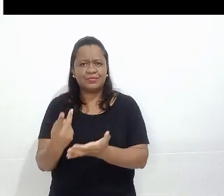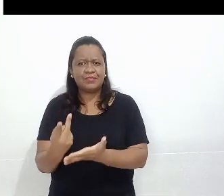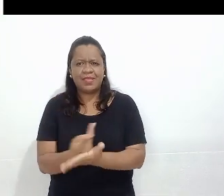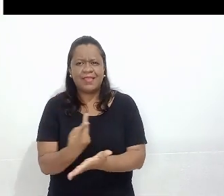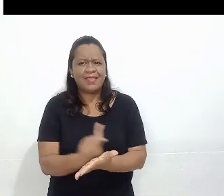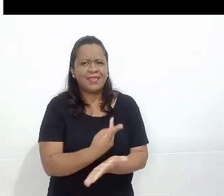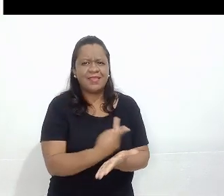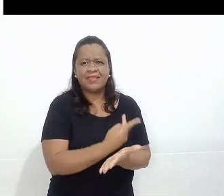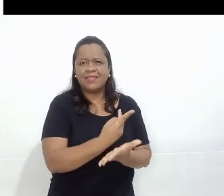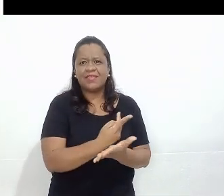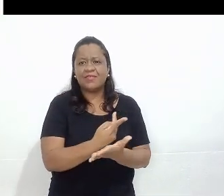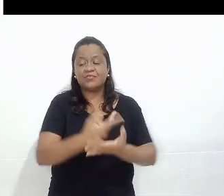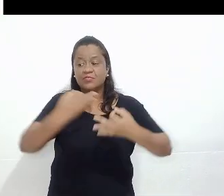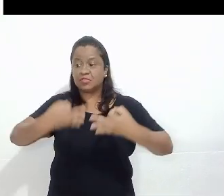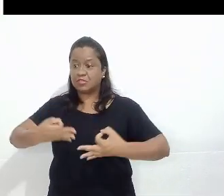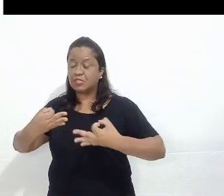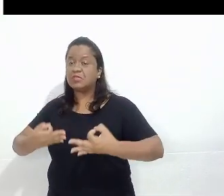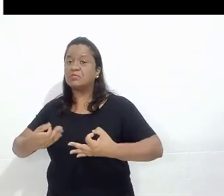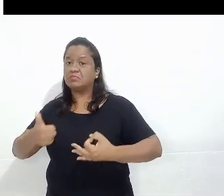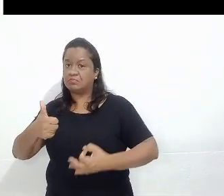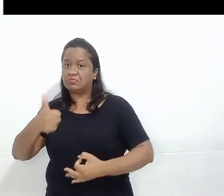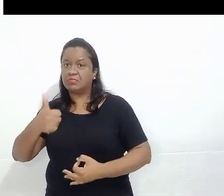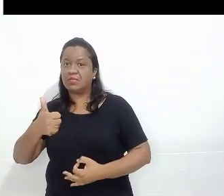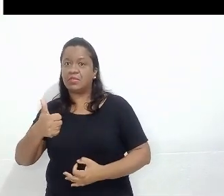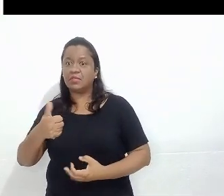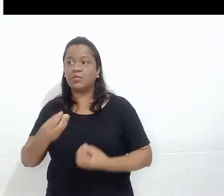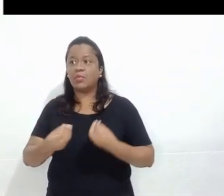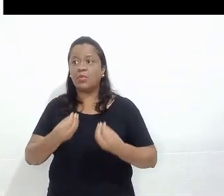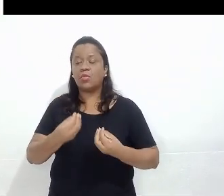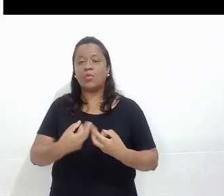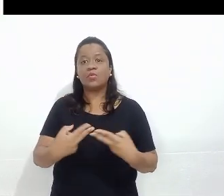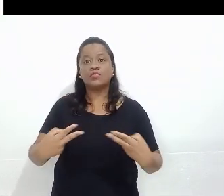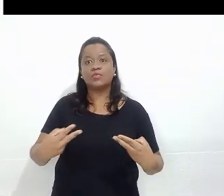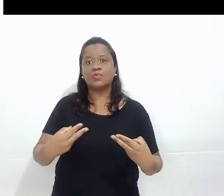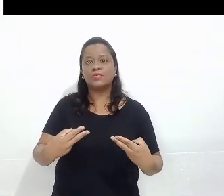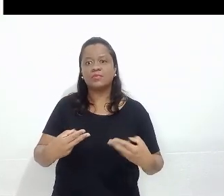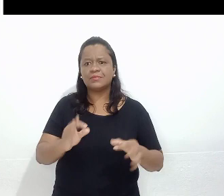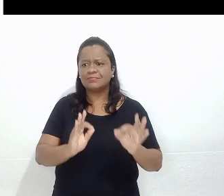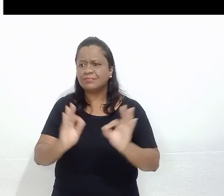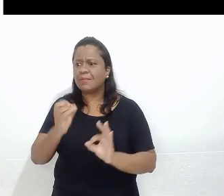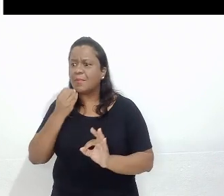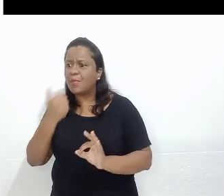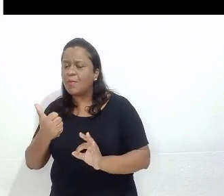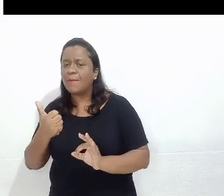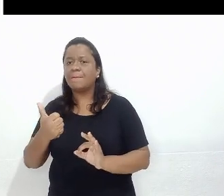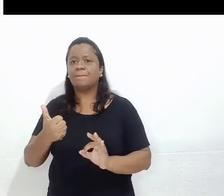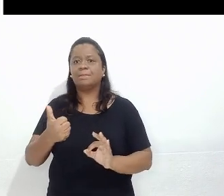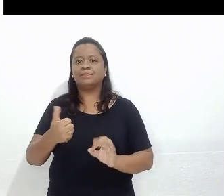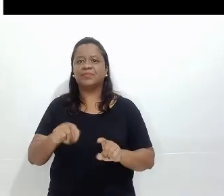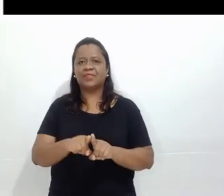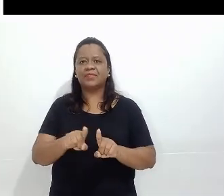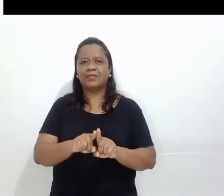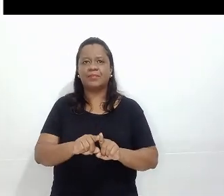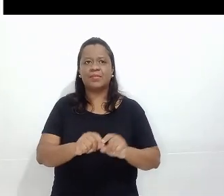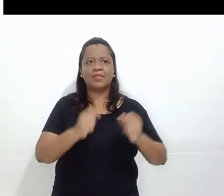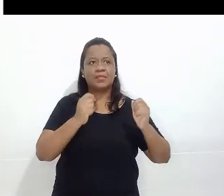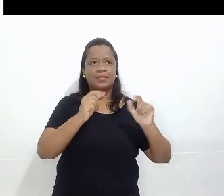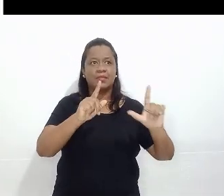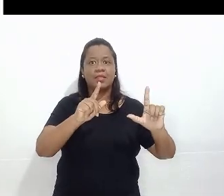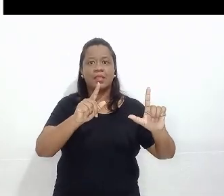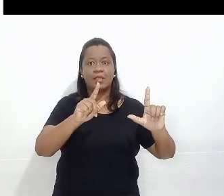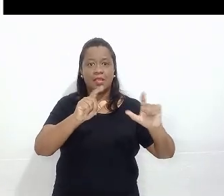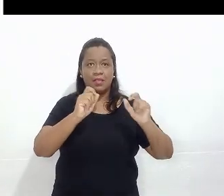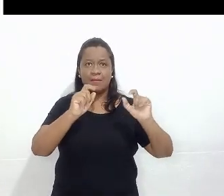os acertos também, como é que a coisa pode ficar boa, takes que as pessoas esquecem de fazer e que